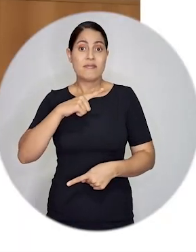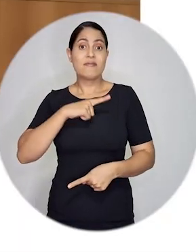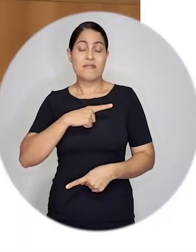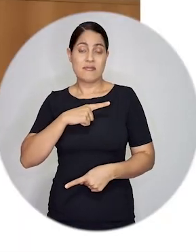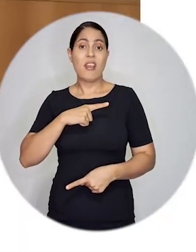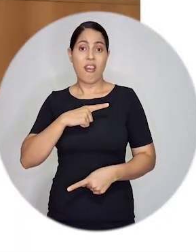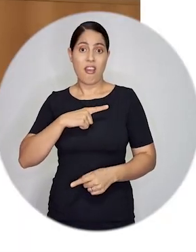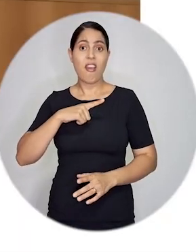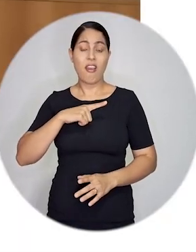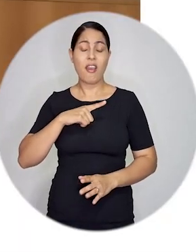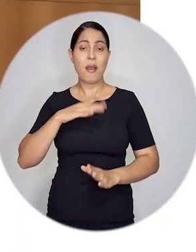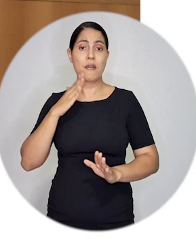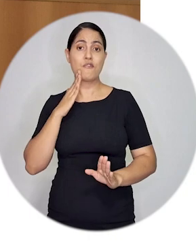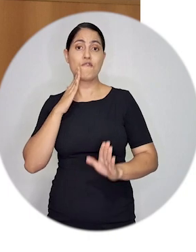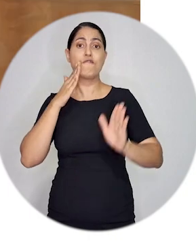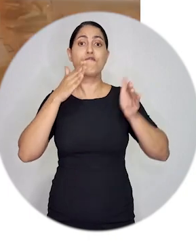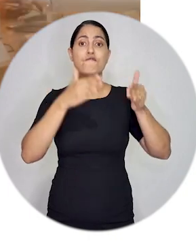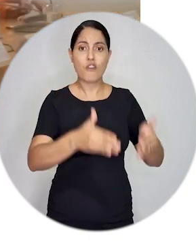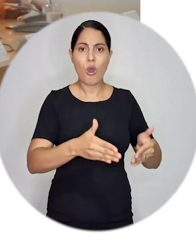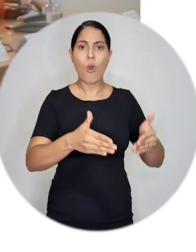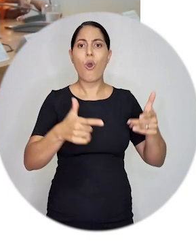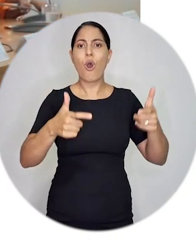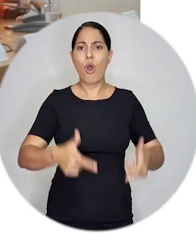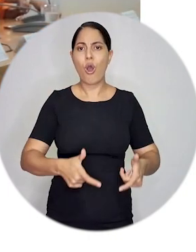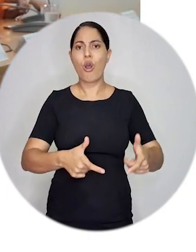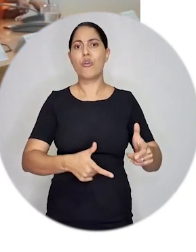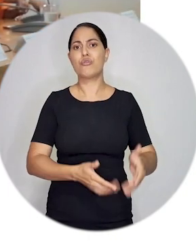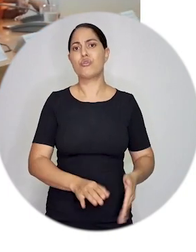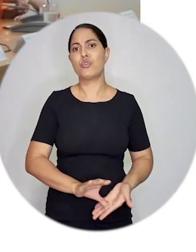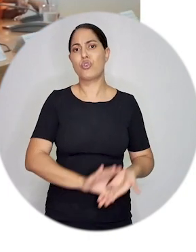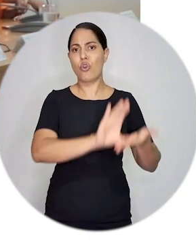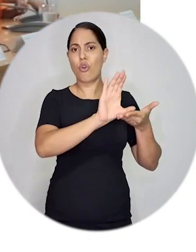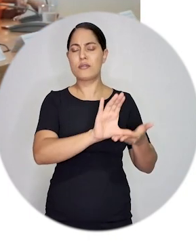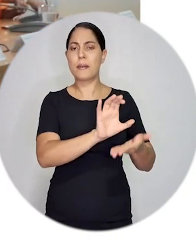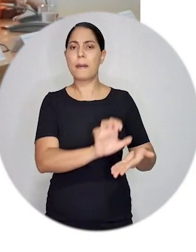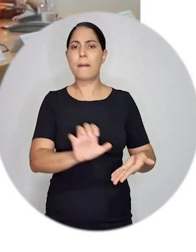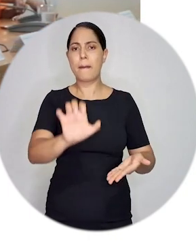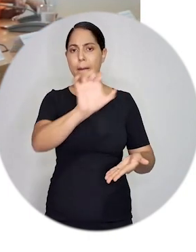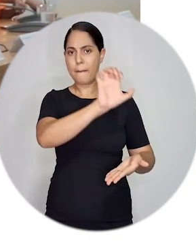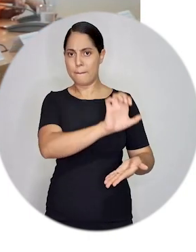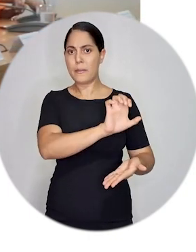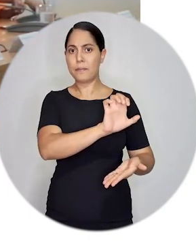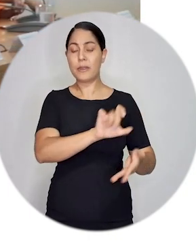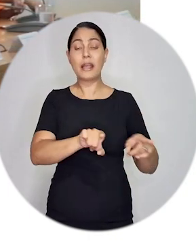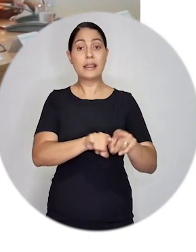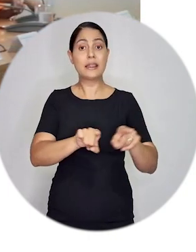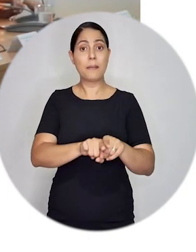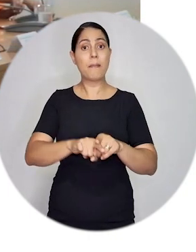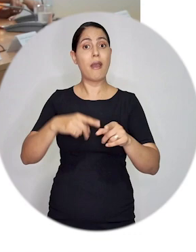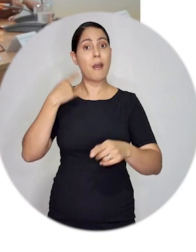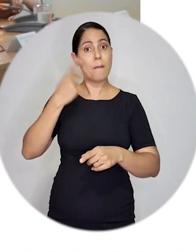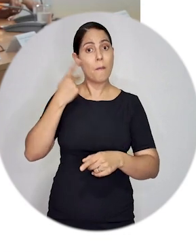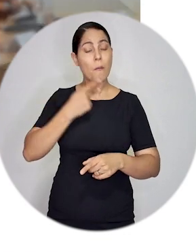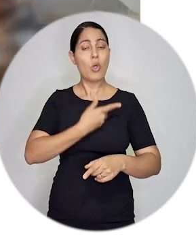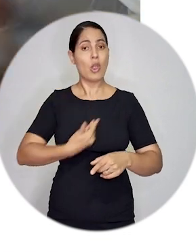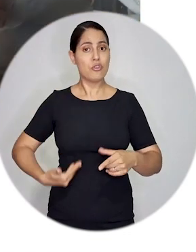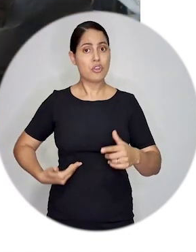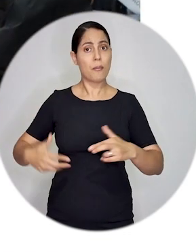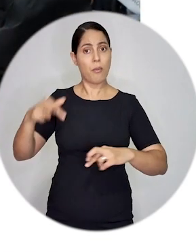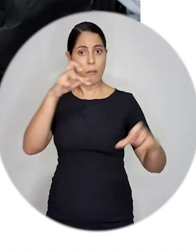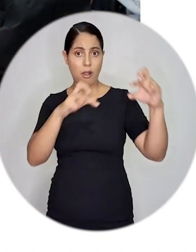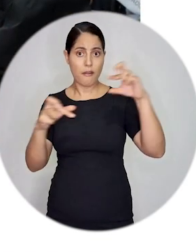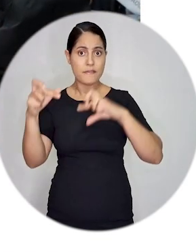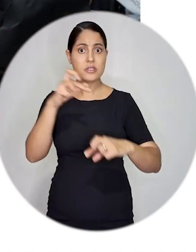ele direciona os conselhos estaduais, ele fiscaliza a execução da política pública, tem